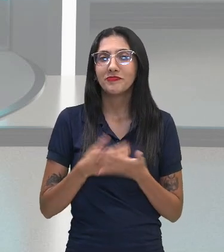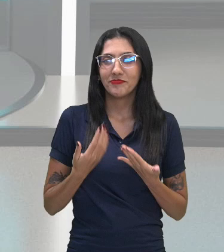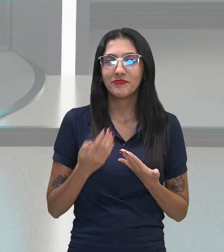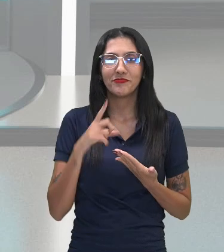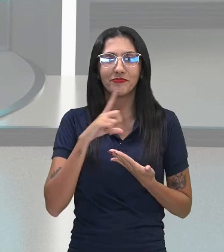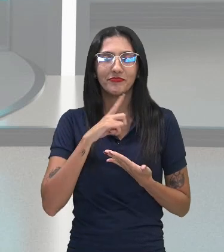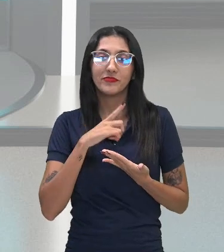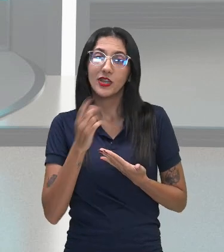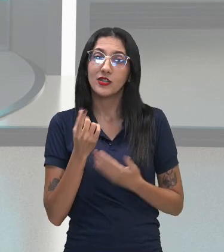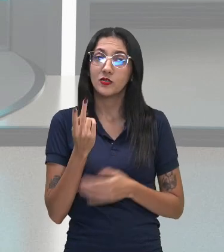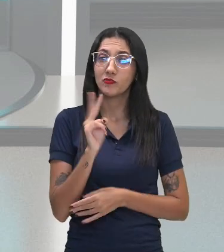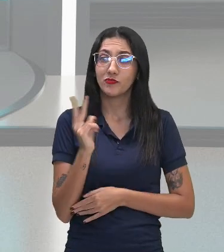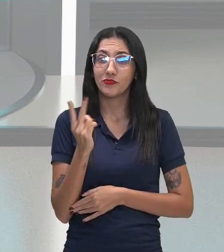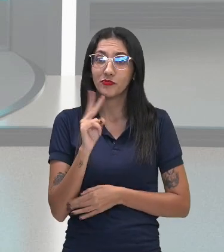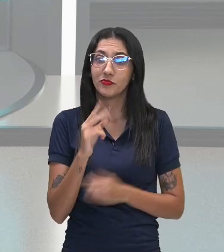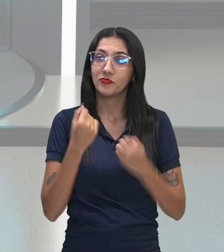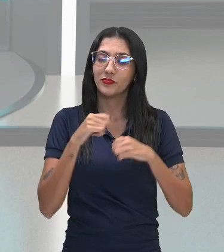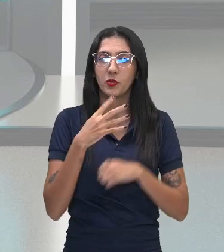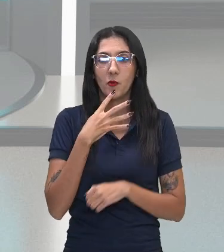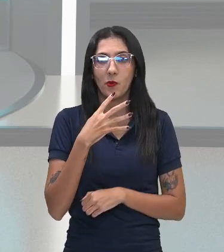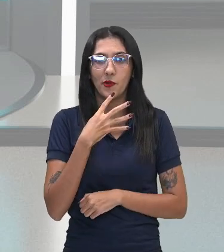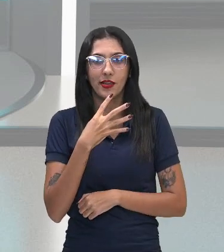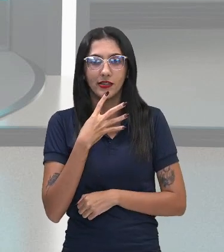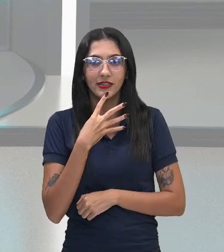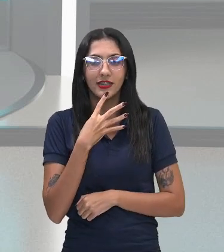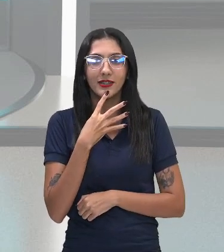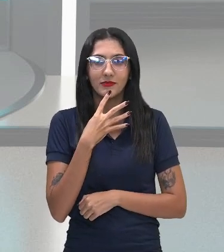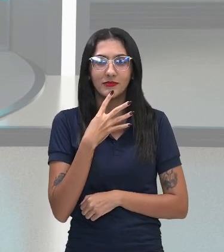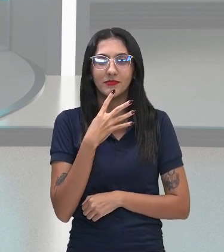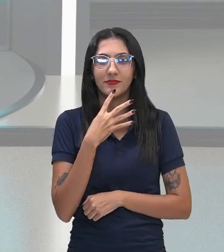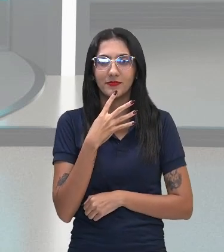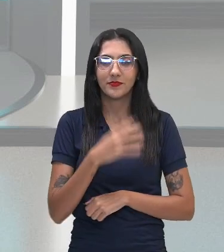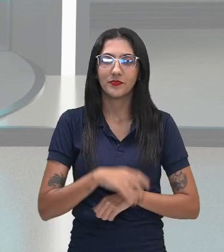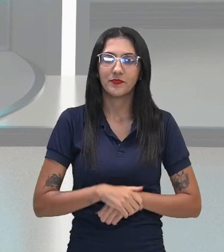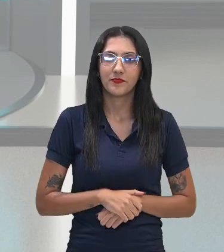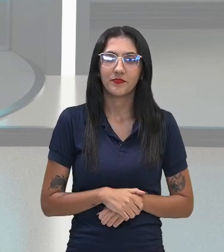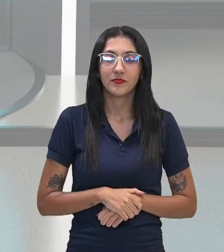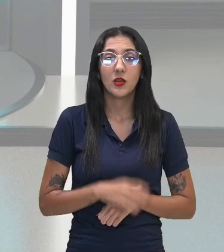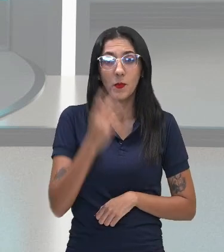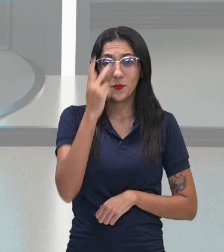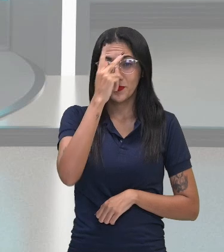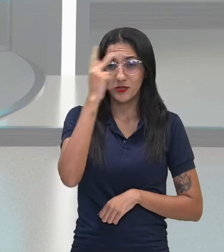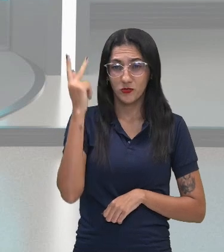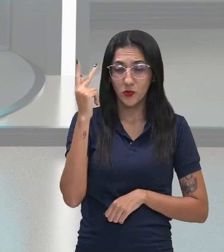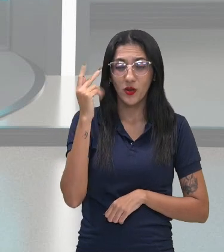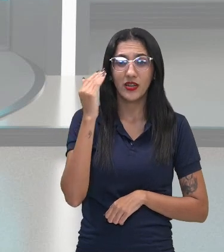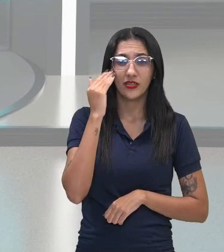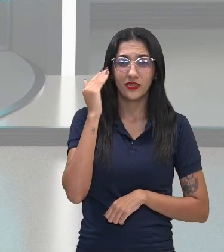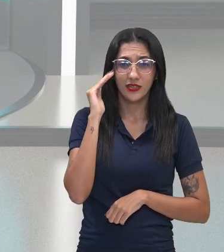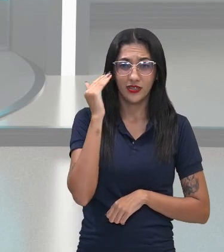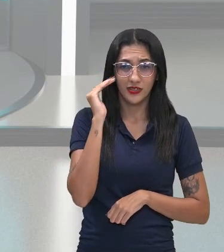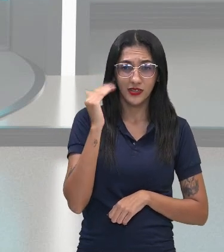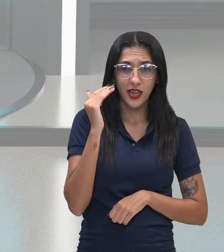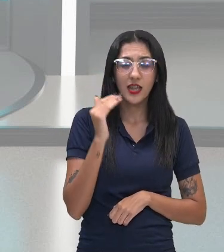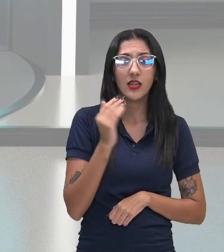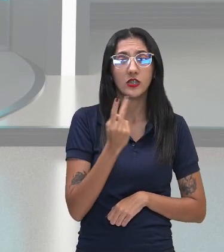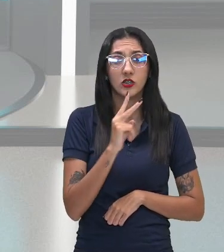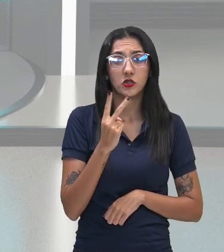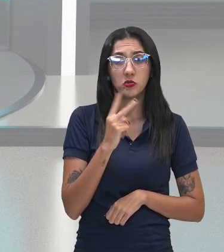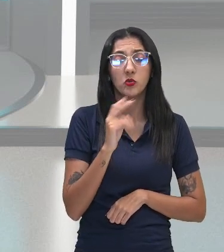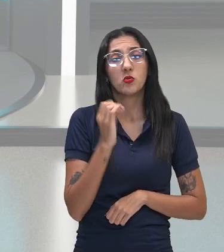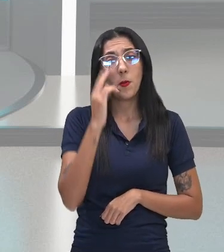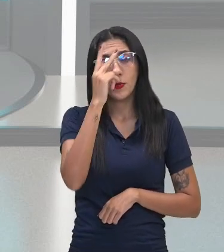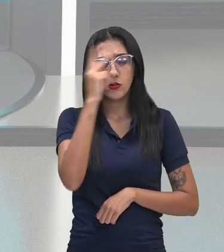os dois precisam conhecer, tanto o emissor como o receptor desse texto,